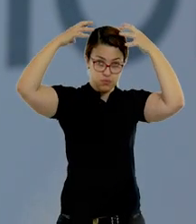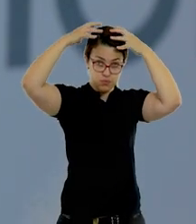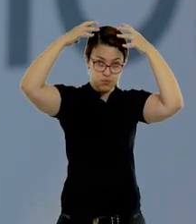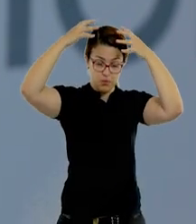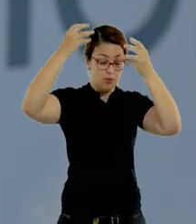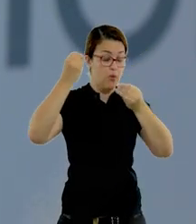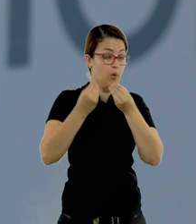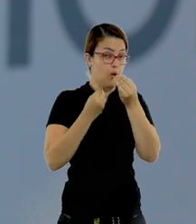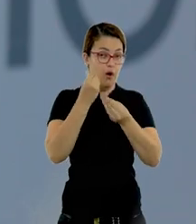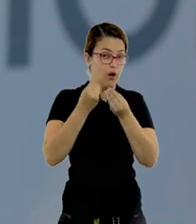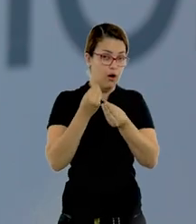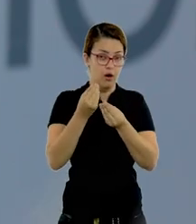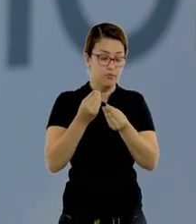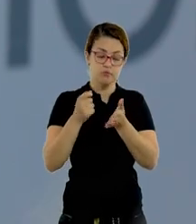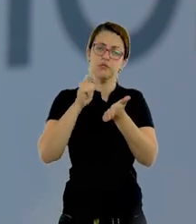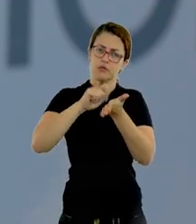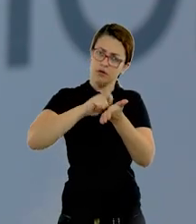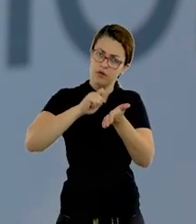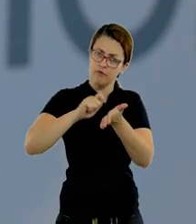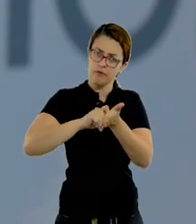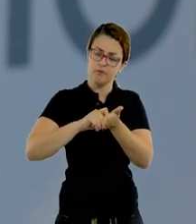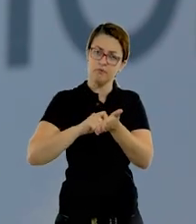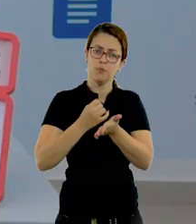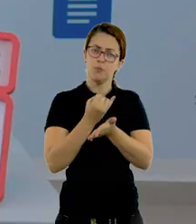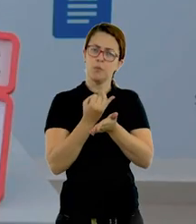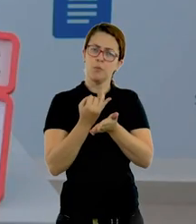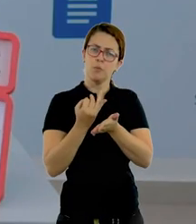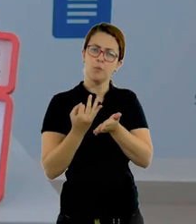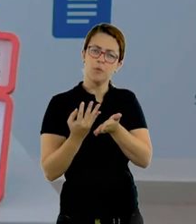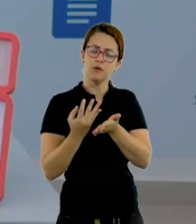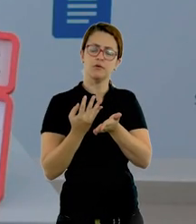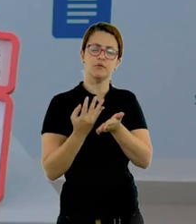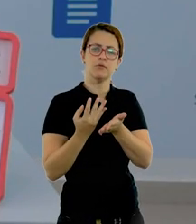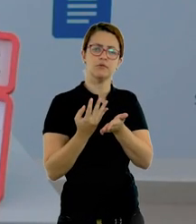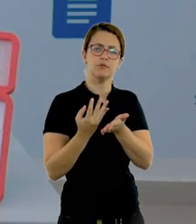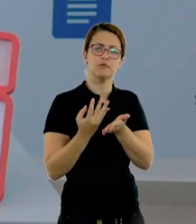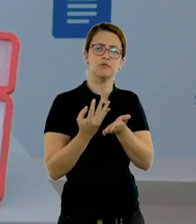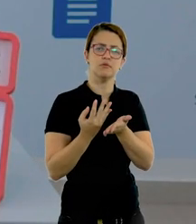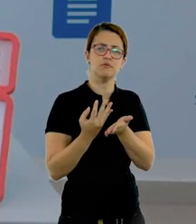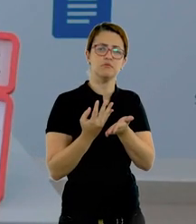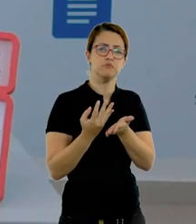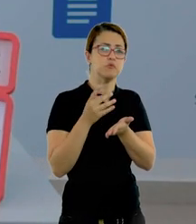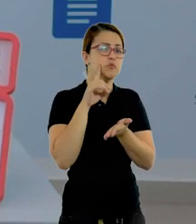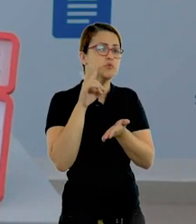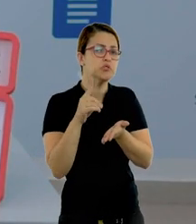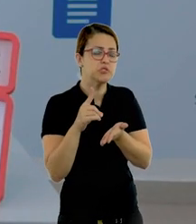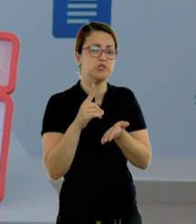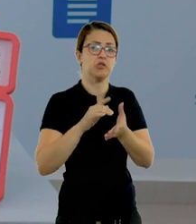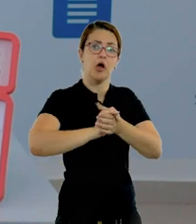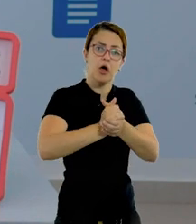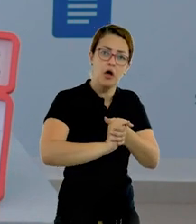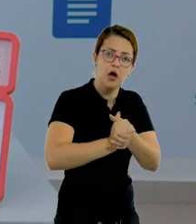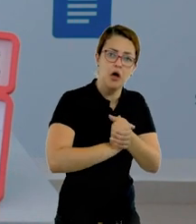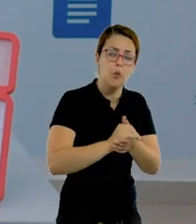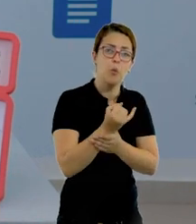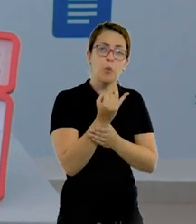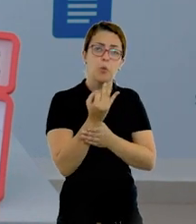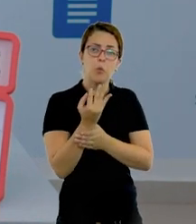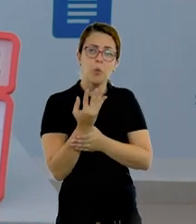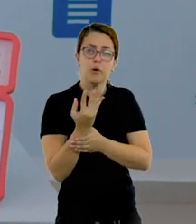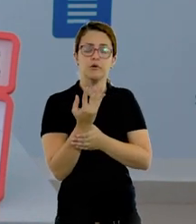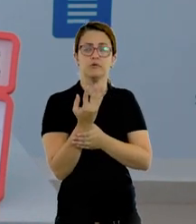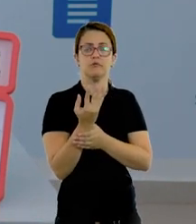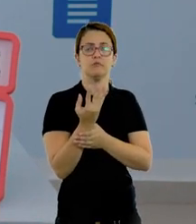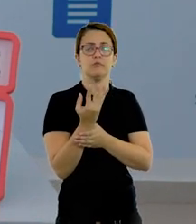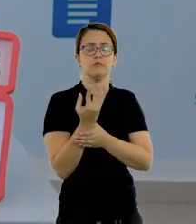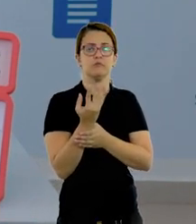os cabelos. Então, escrevam aí. Quantas vezes você lava as mãos por dia? Quantas vezes você usa